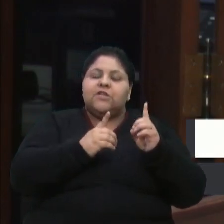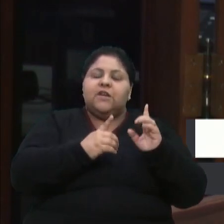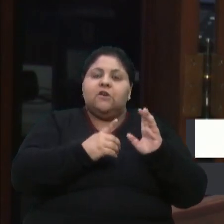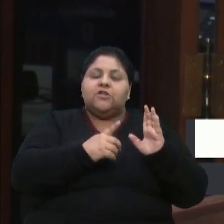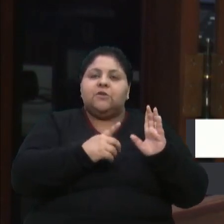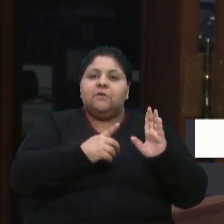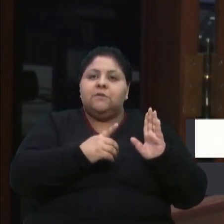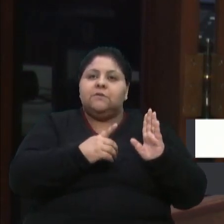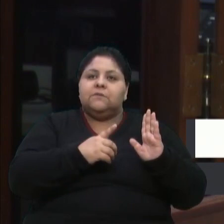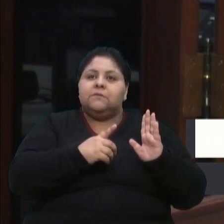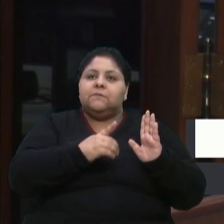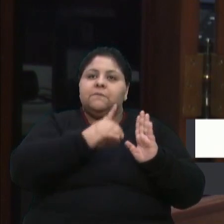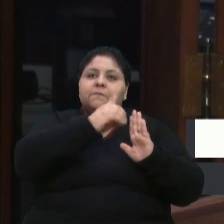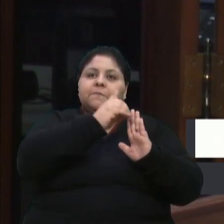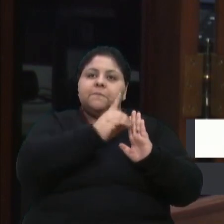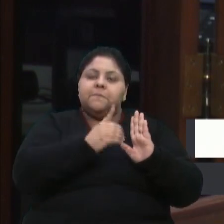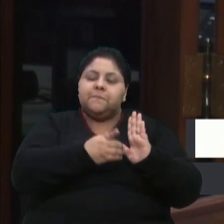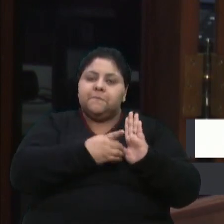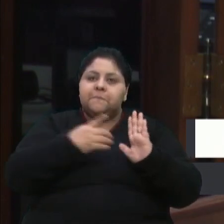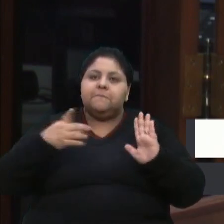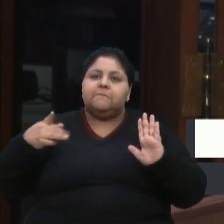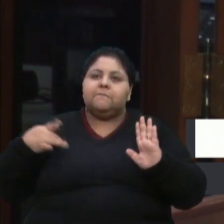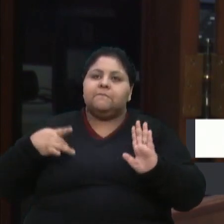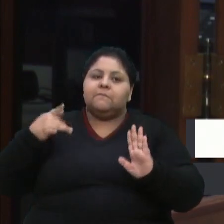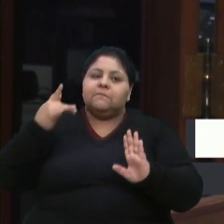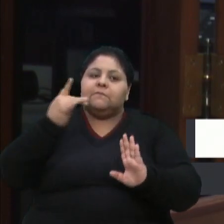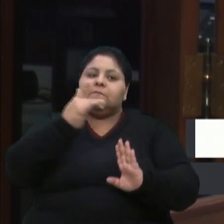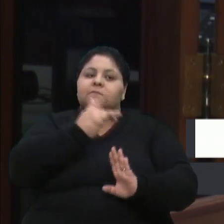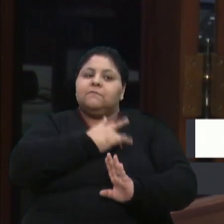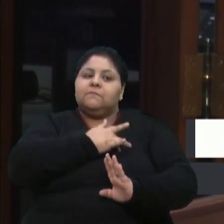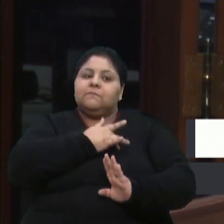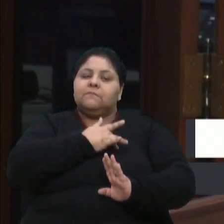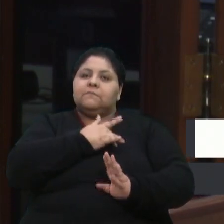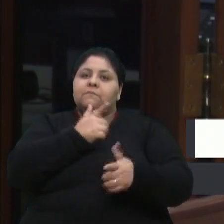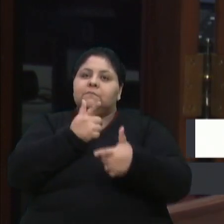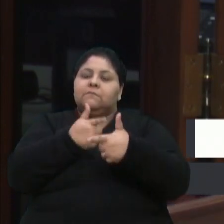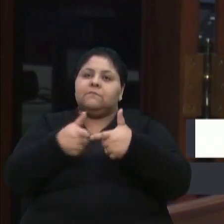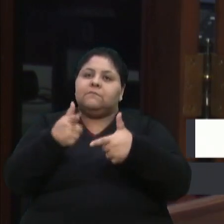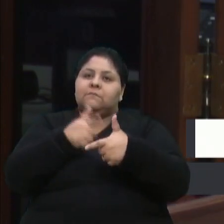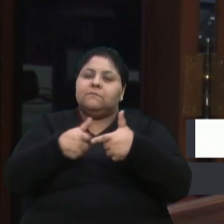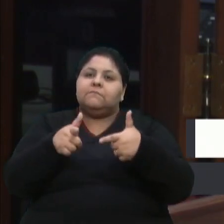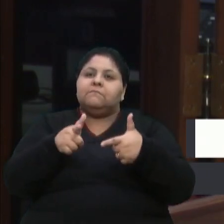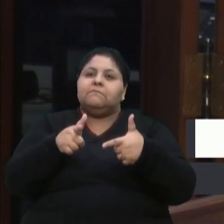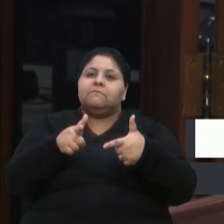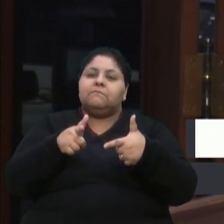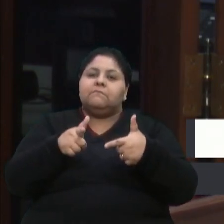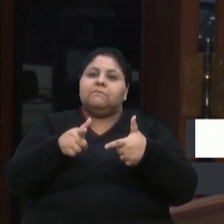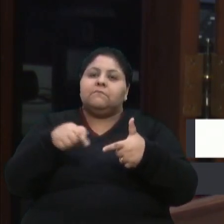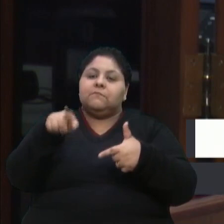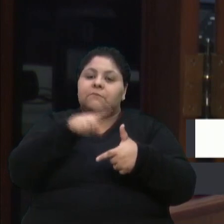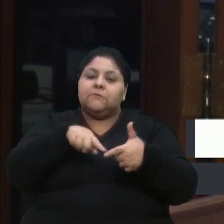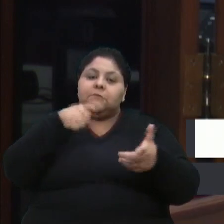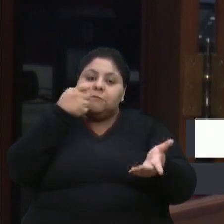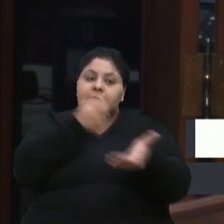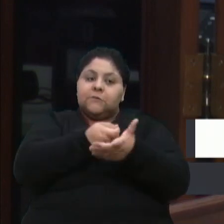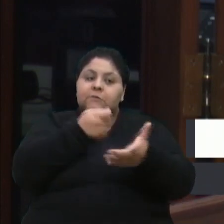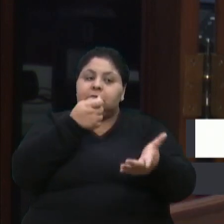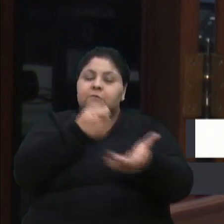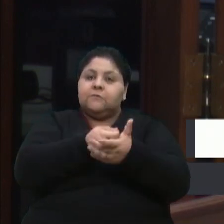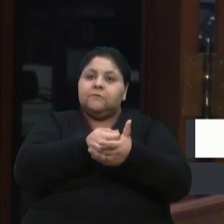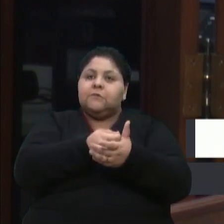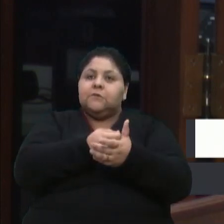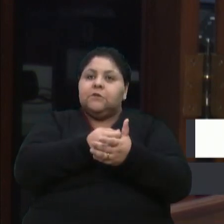os problemas que a nossa saúde enfrenta atualmente no nosso município. E a gente precisa cobrar que não sejam tratados